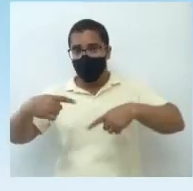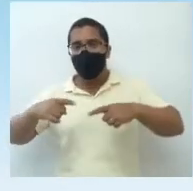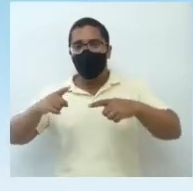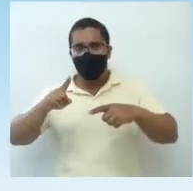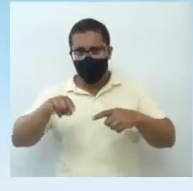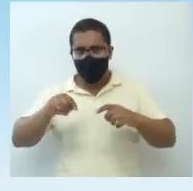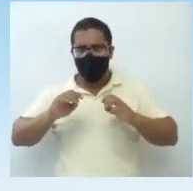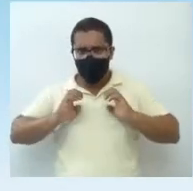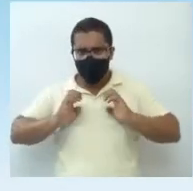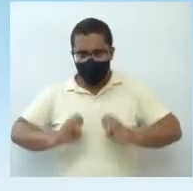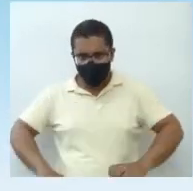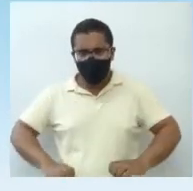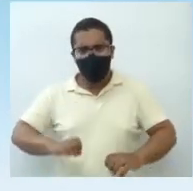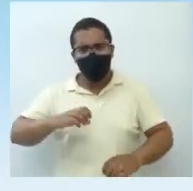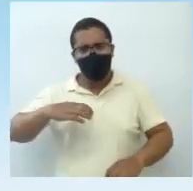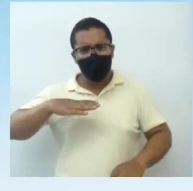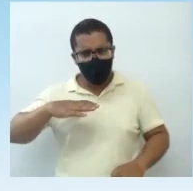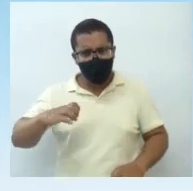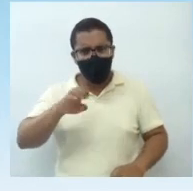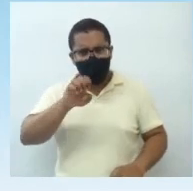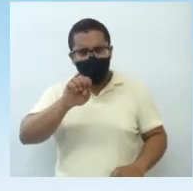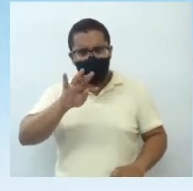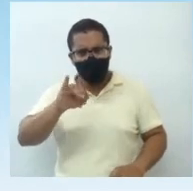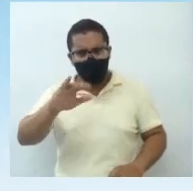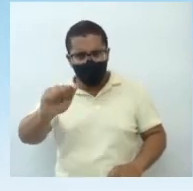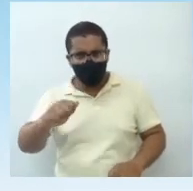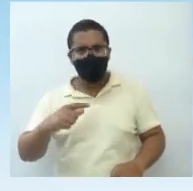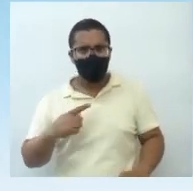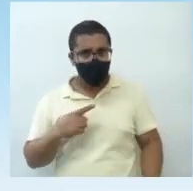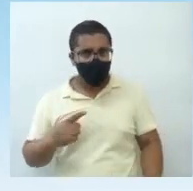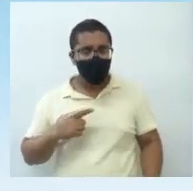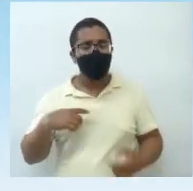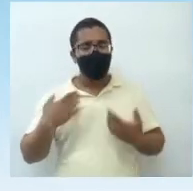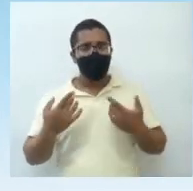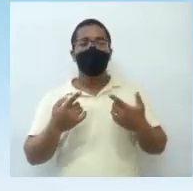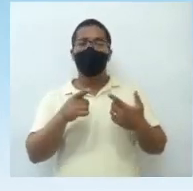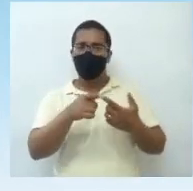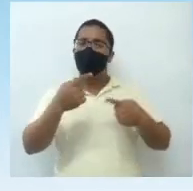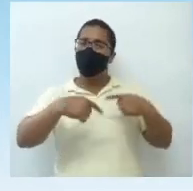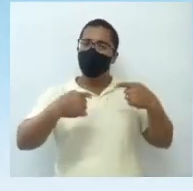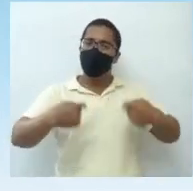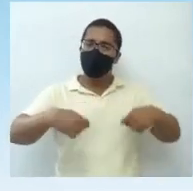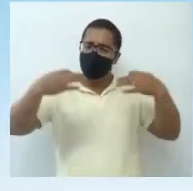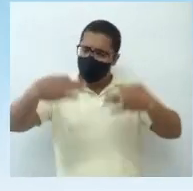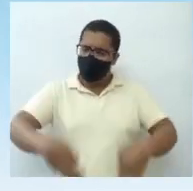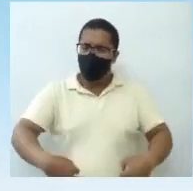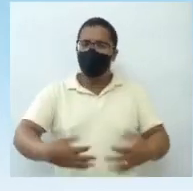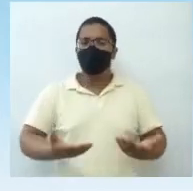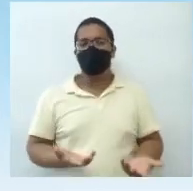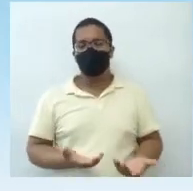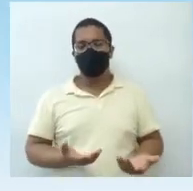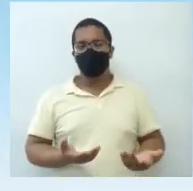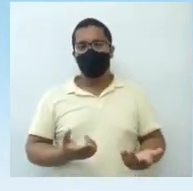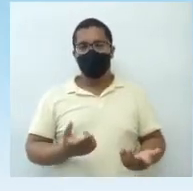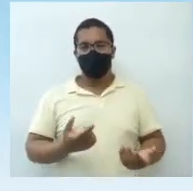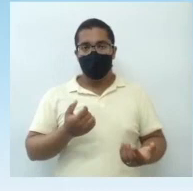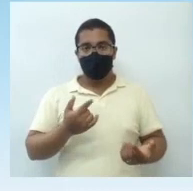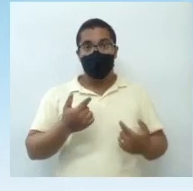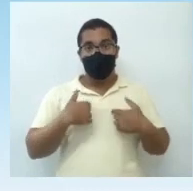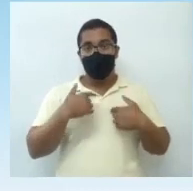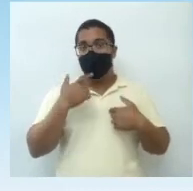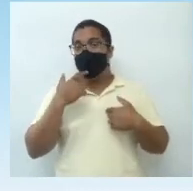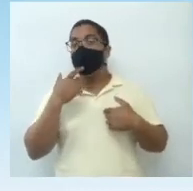a política precisa ser ética e eu falo Ah eu a minha prática tem que ser a